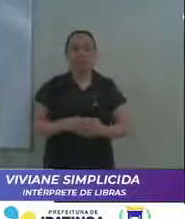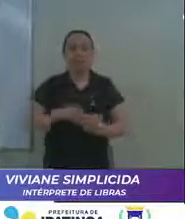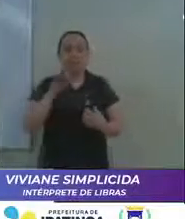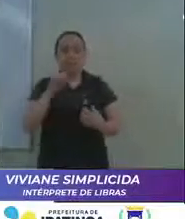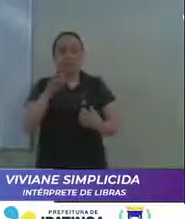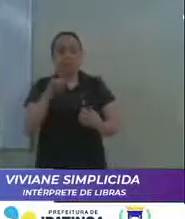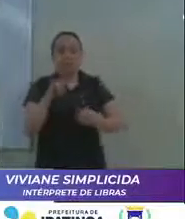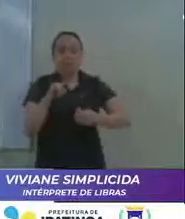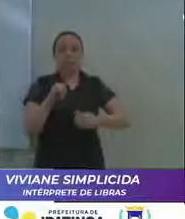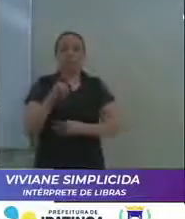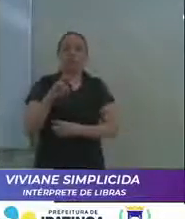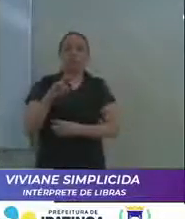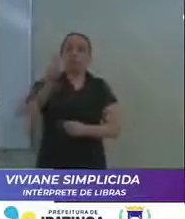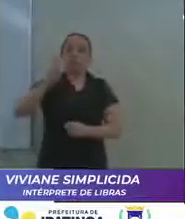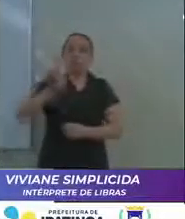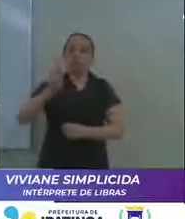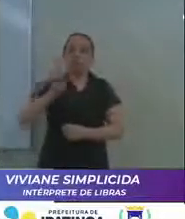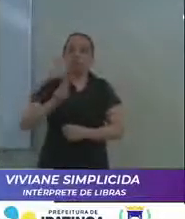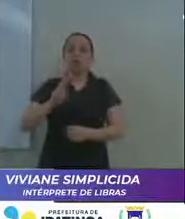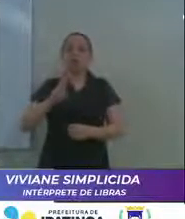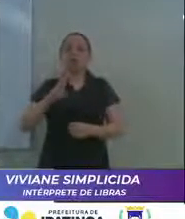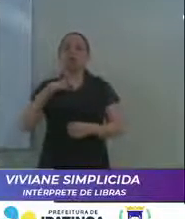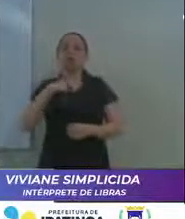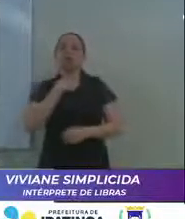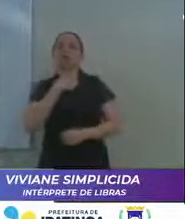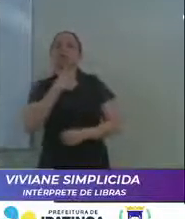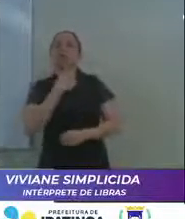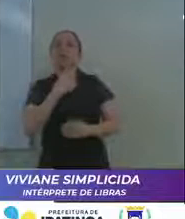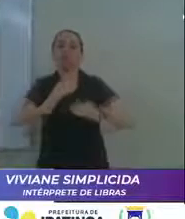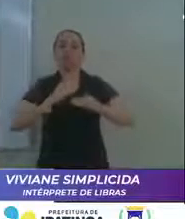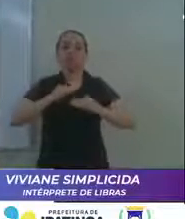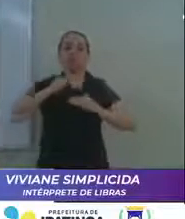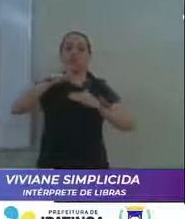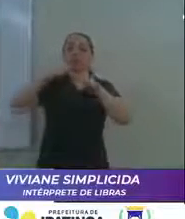a voz, a gente tende a usar a intensidade vocal